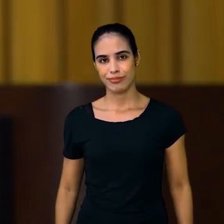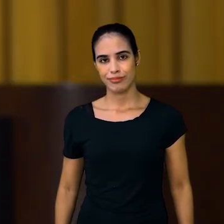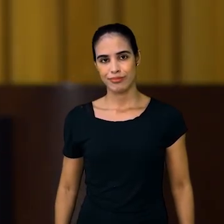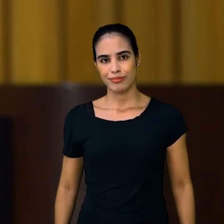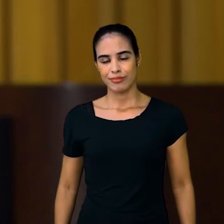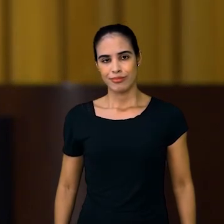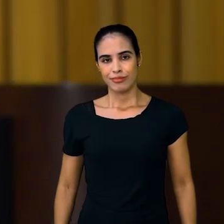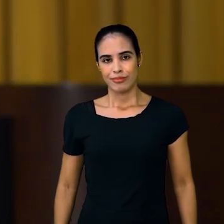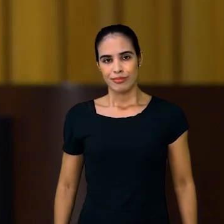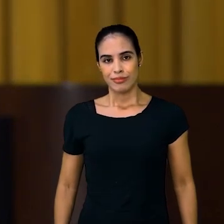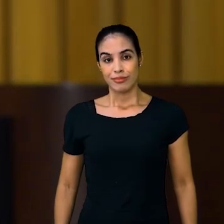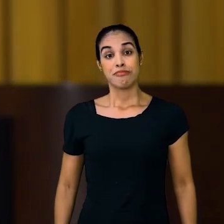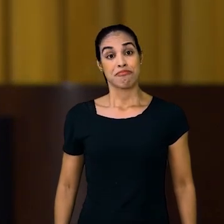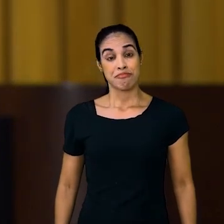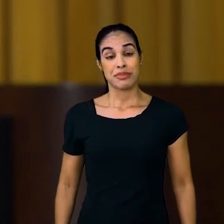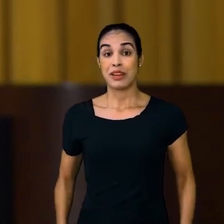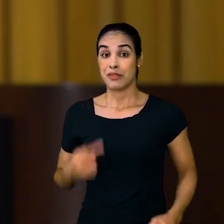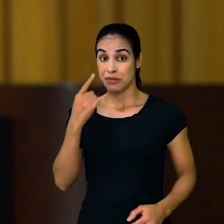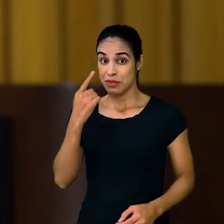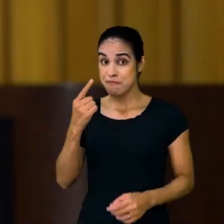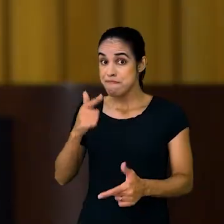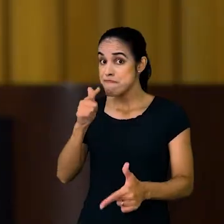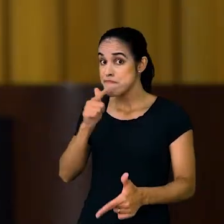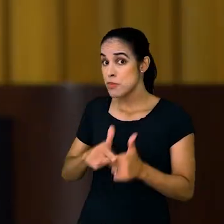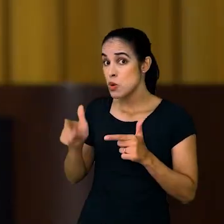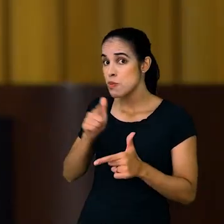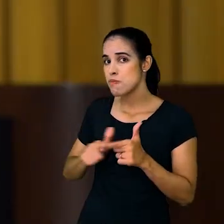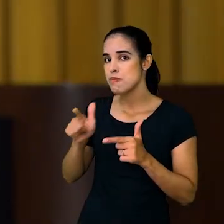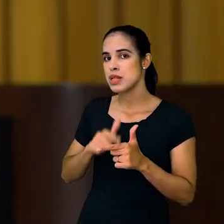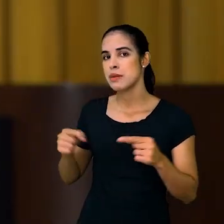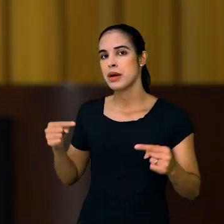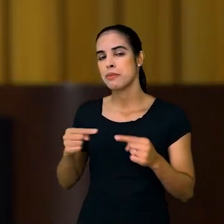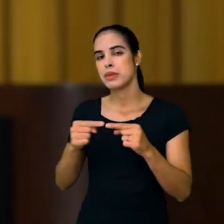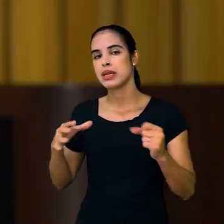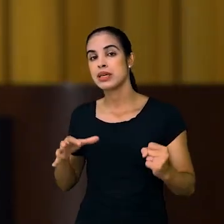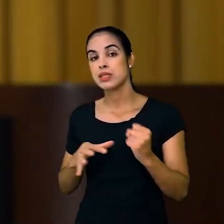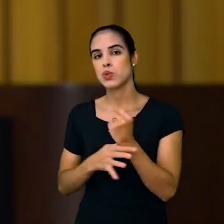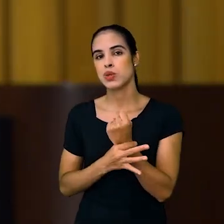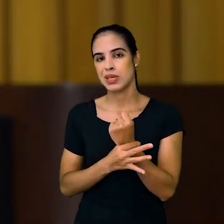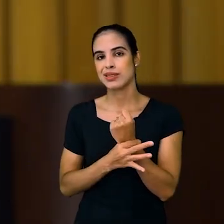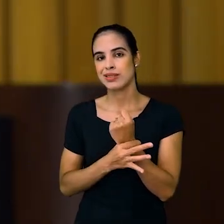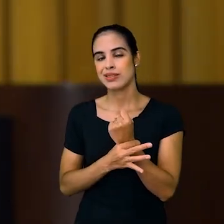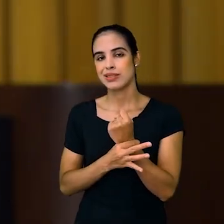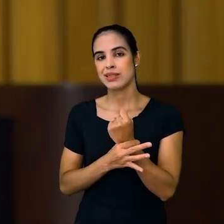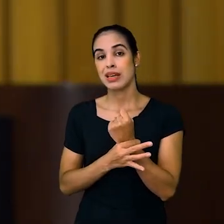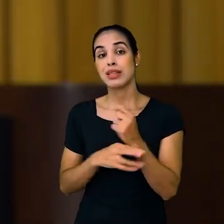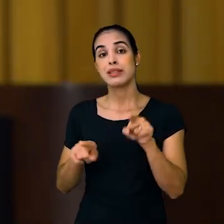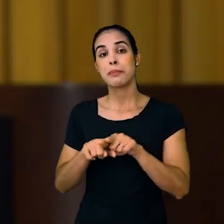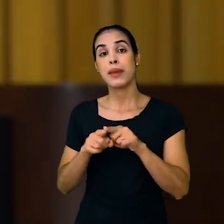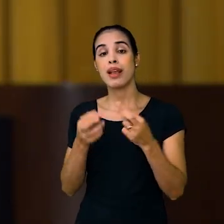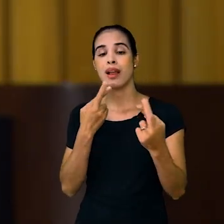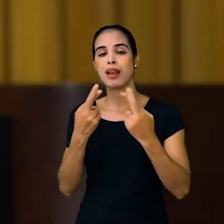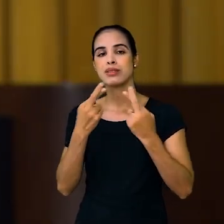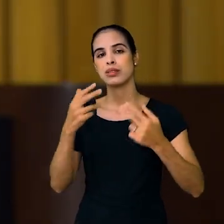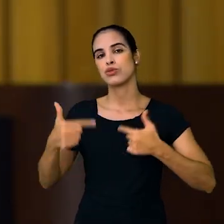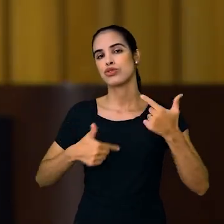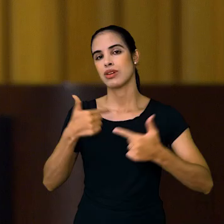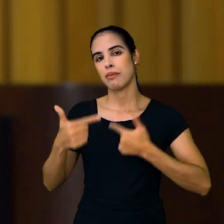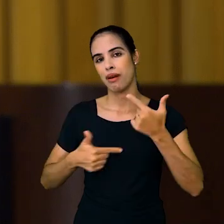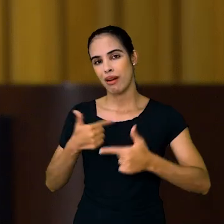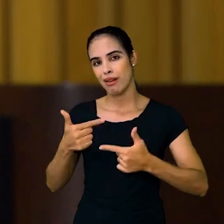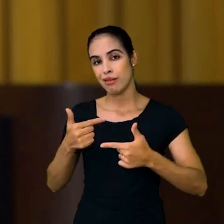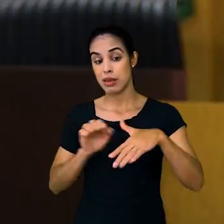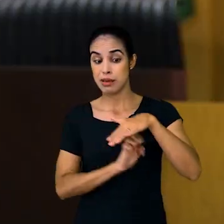Como a gente acabou de ver, é um problema estrutural que envolve segurança pública e relações de trabalho e que exige medidas preventivas